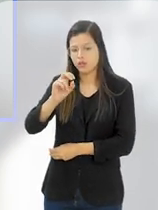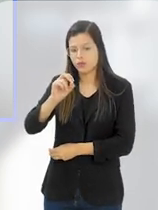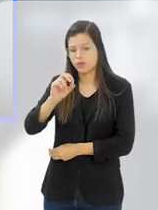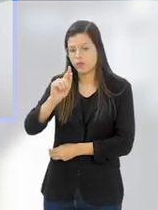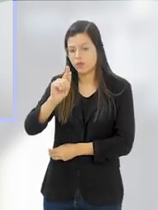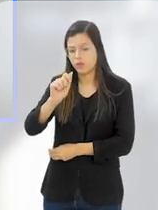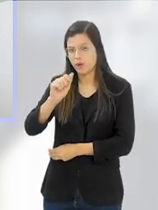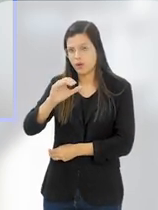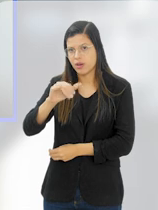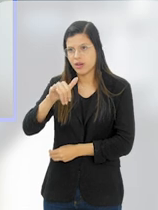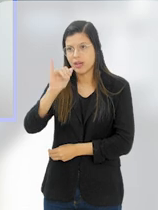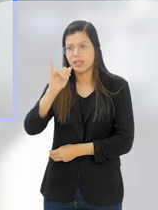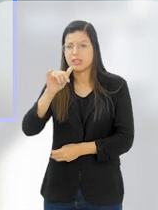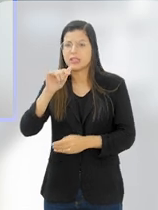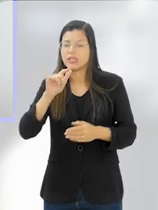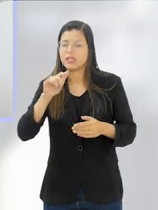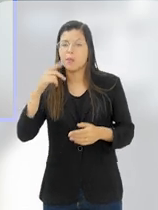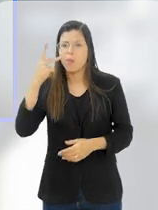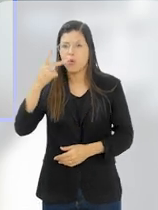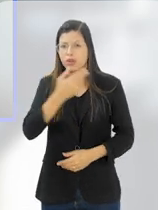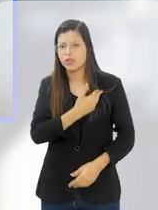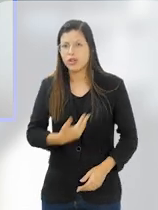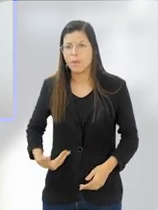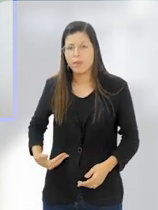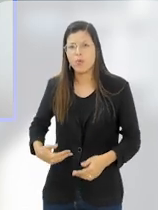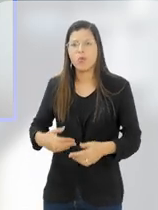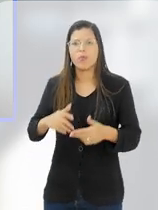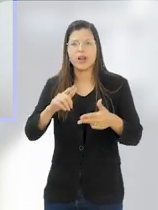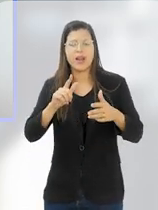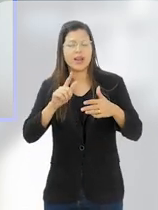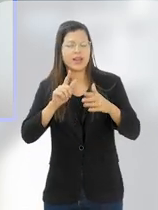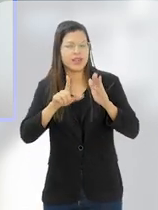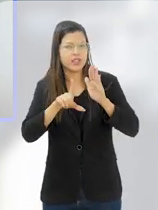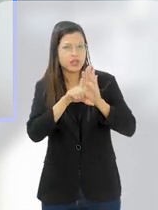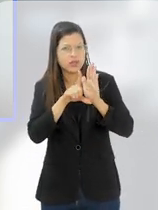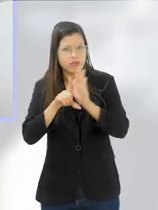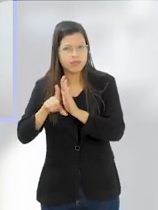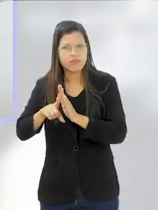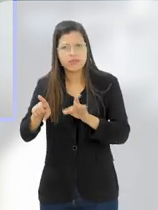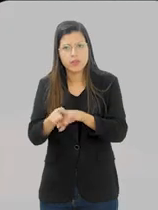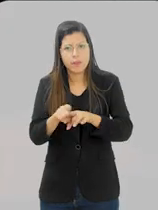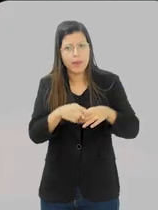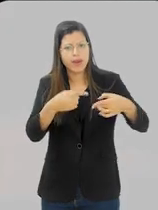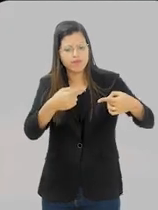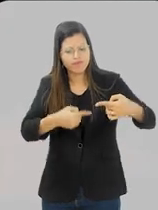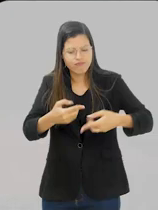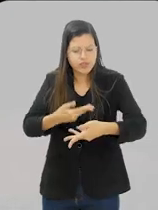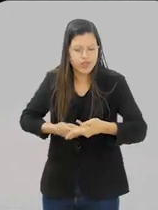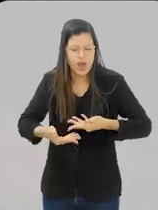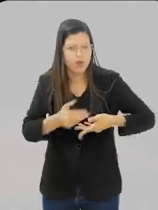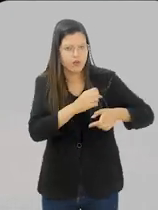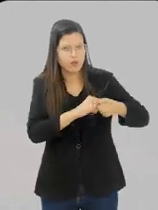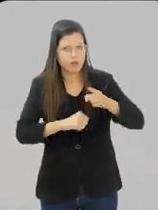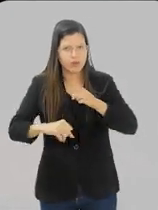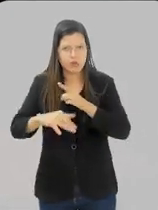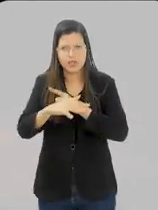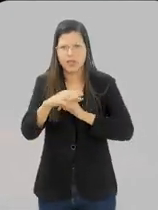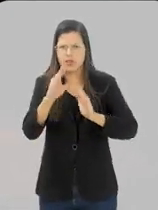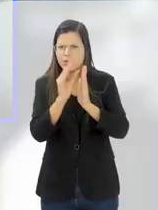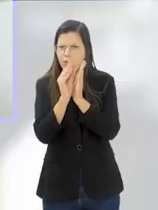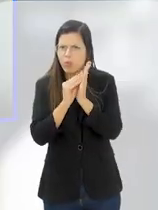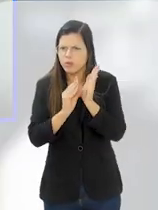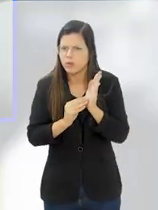políticas públicas, de legislação, diálogo intenso com a sociedade por meio de uma série de